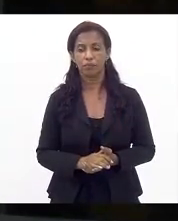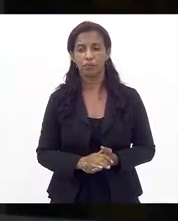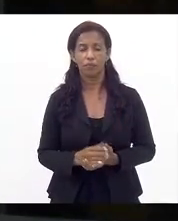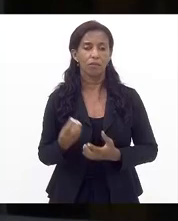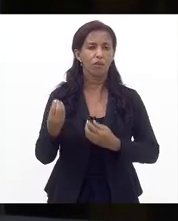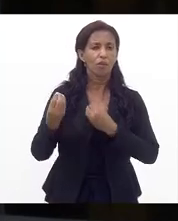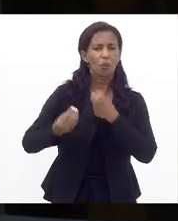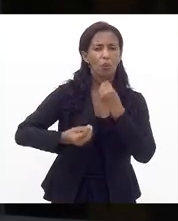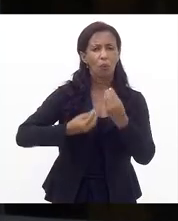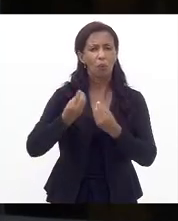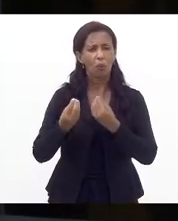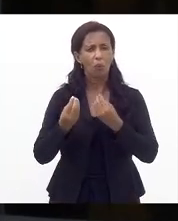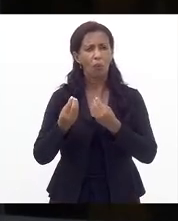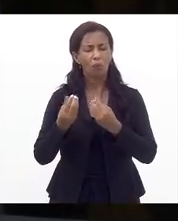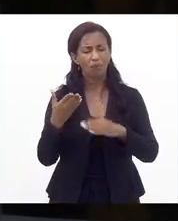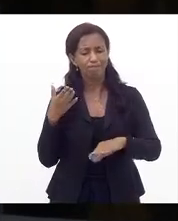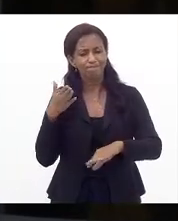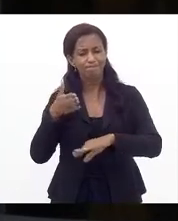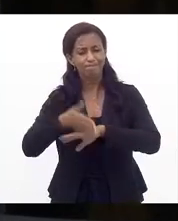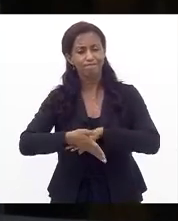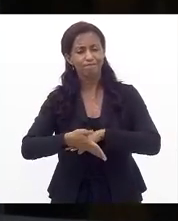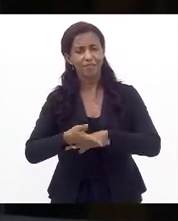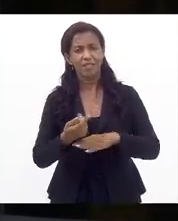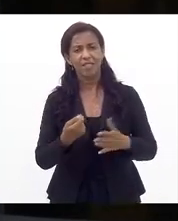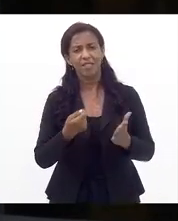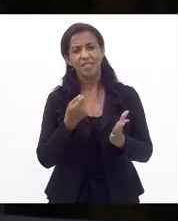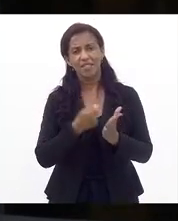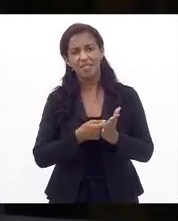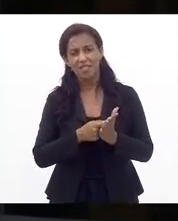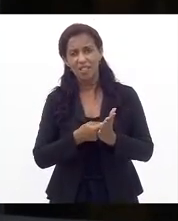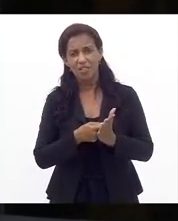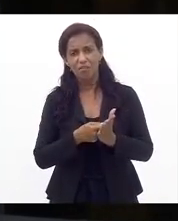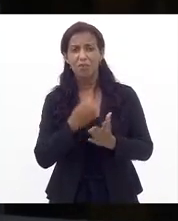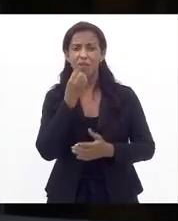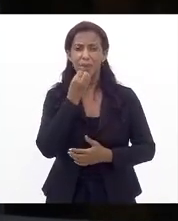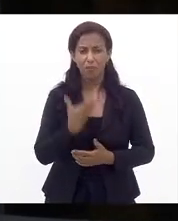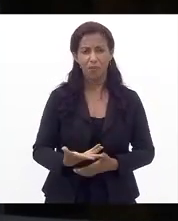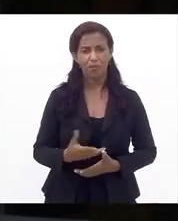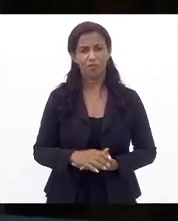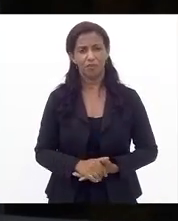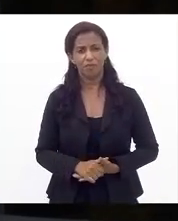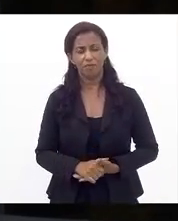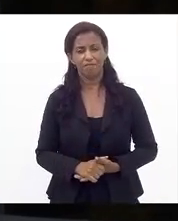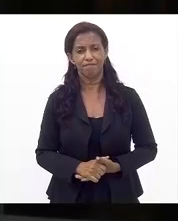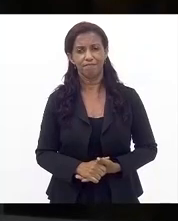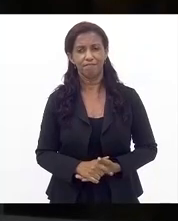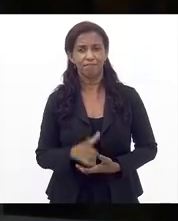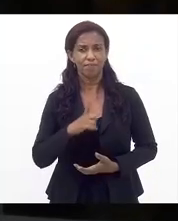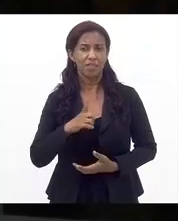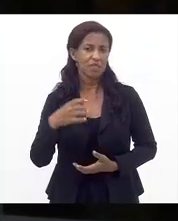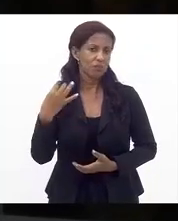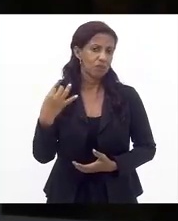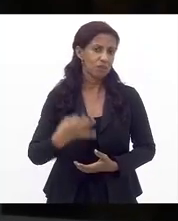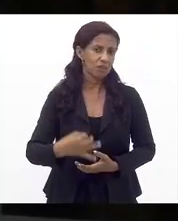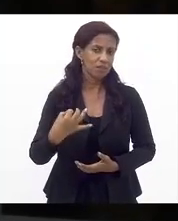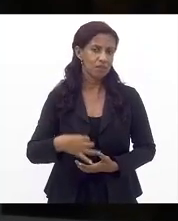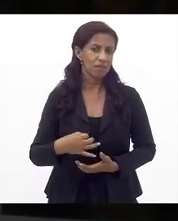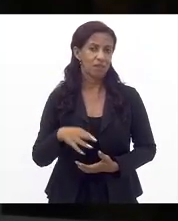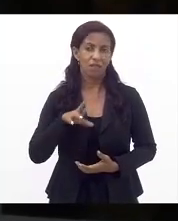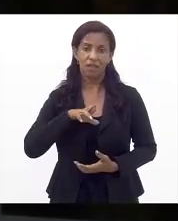Como enfrentar o regime o regime será que é bom eu tenho a certeza